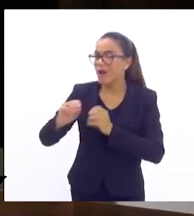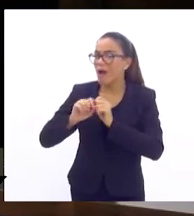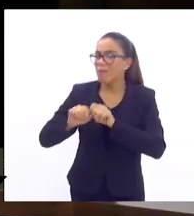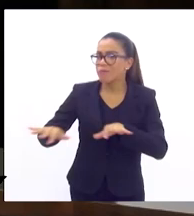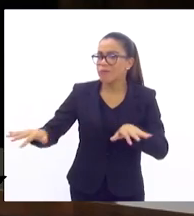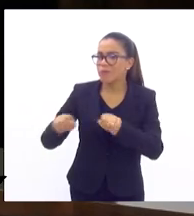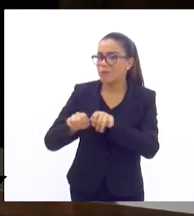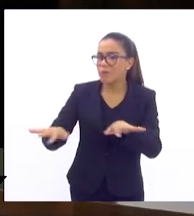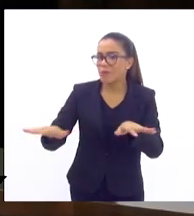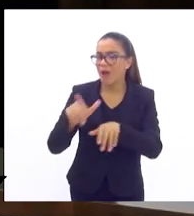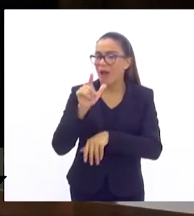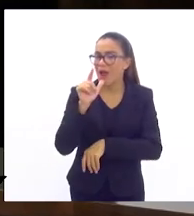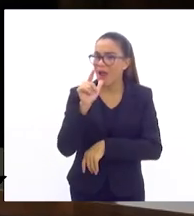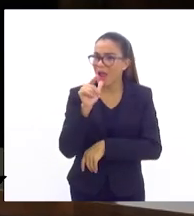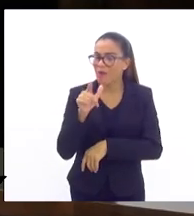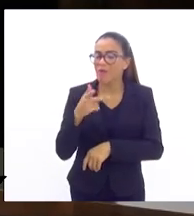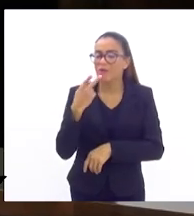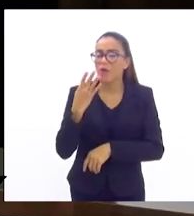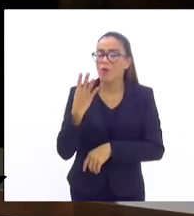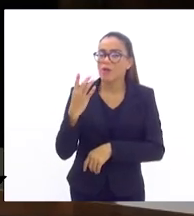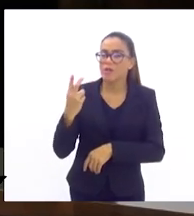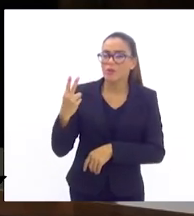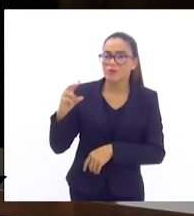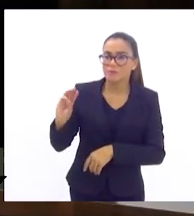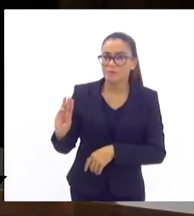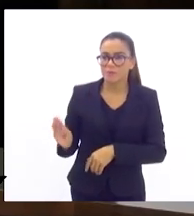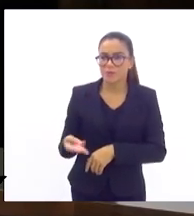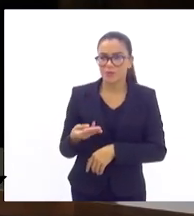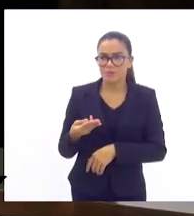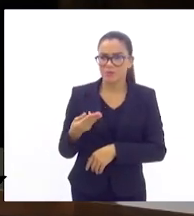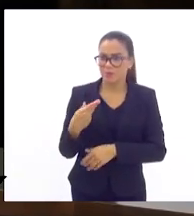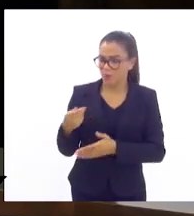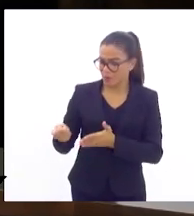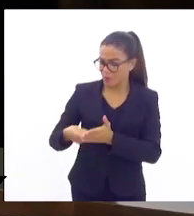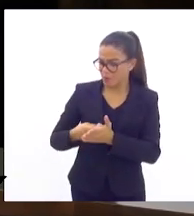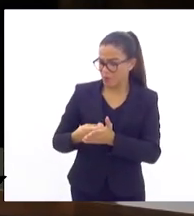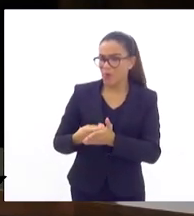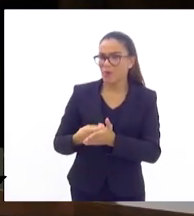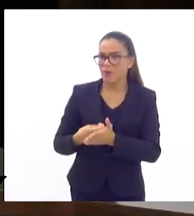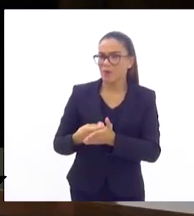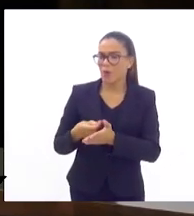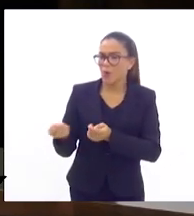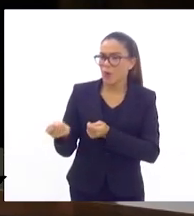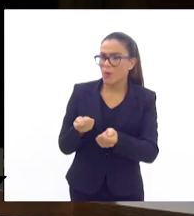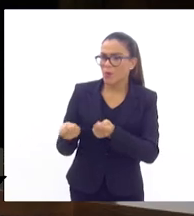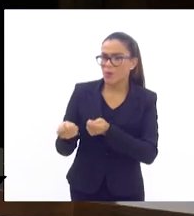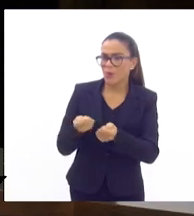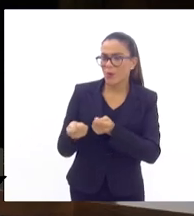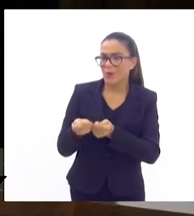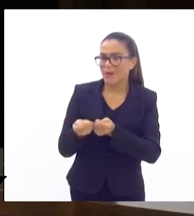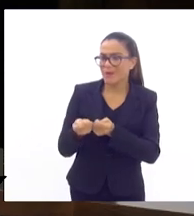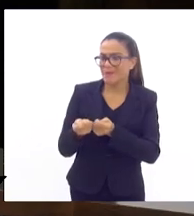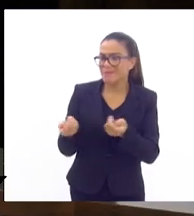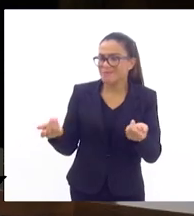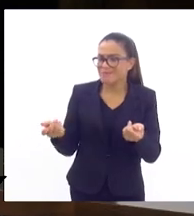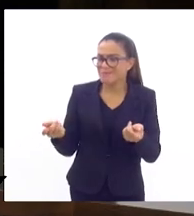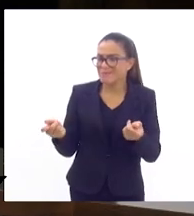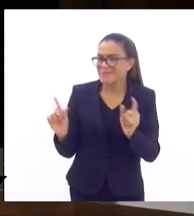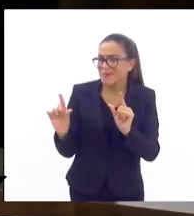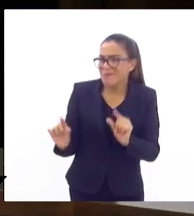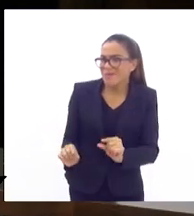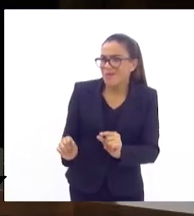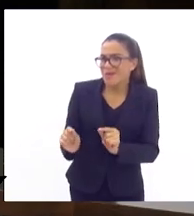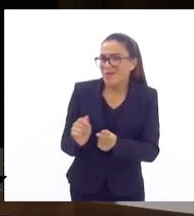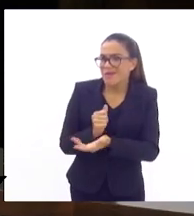aqui 42 milhões de investimento numa rubrica controle e redução de perdas. E não é isso que a gente quer